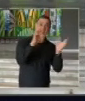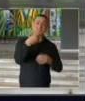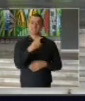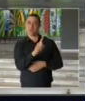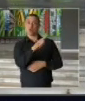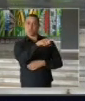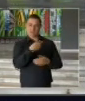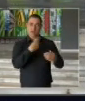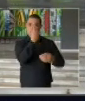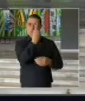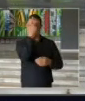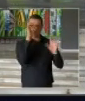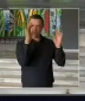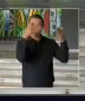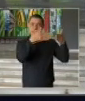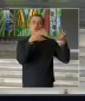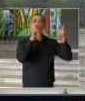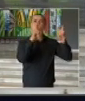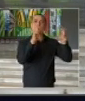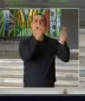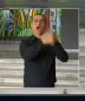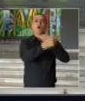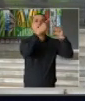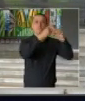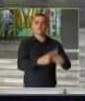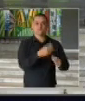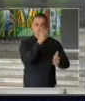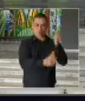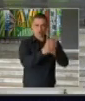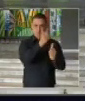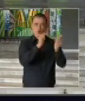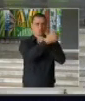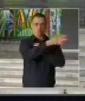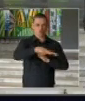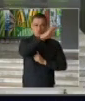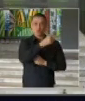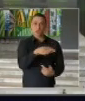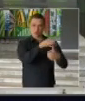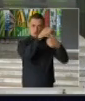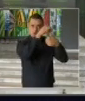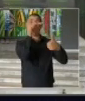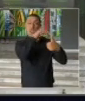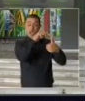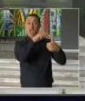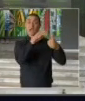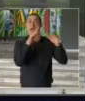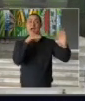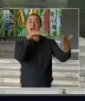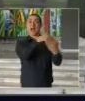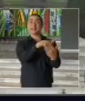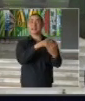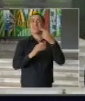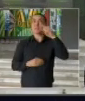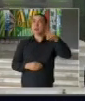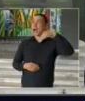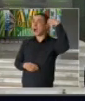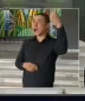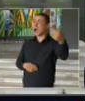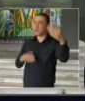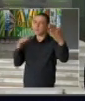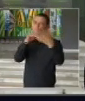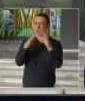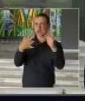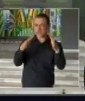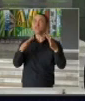Nelson. Marco Chocchini, lá de Araraquara. Marquinho, grande abraço para você, abraço no meu irmão Zé Roberto. Marquinho é um grande talento